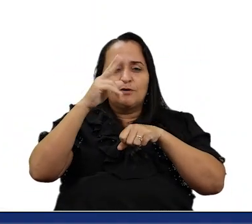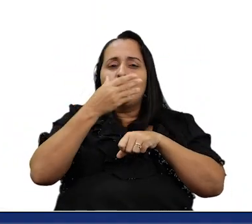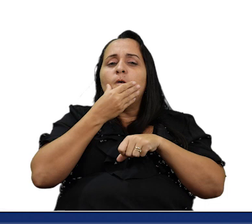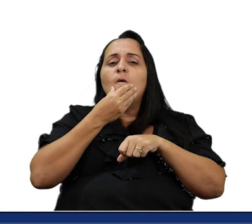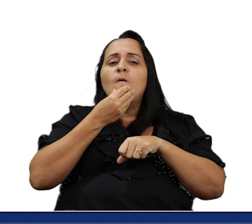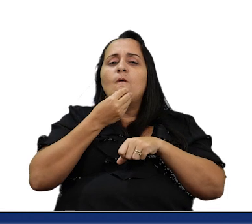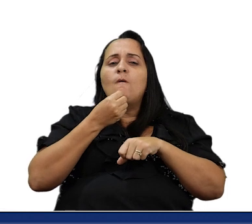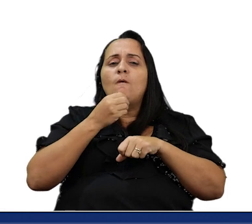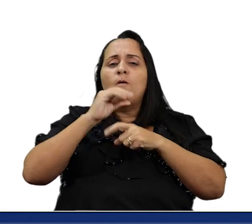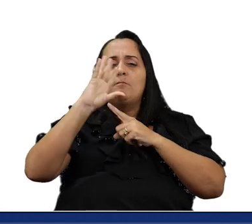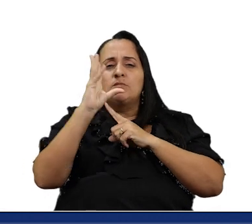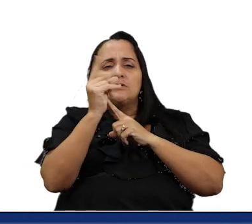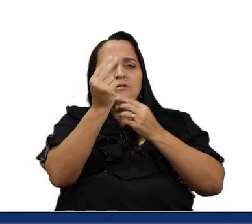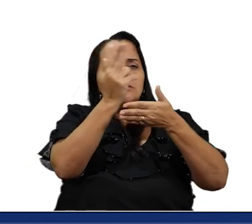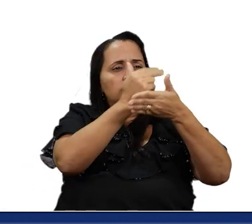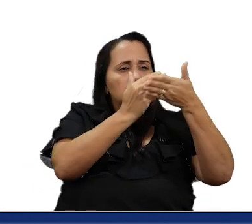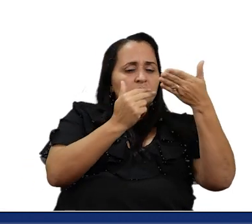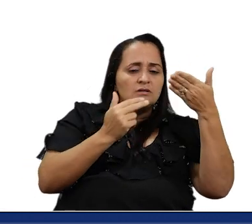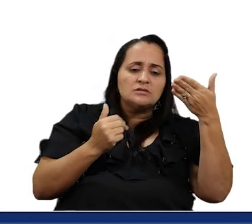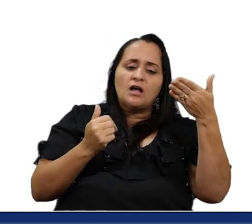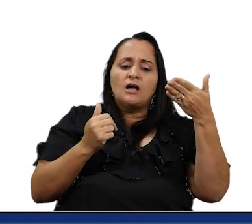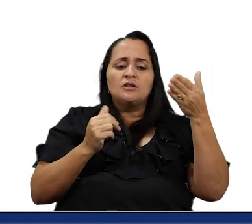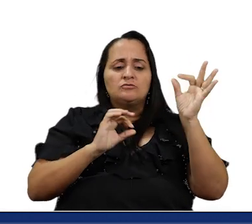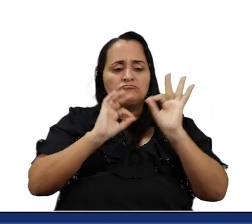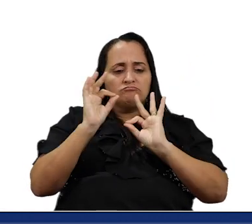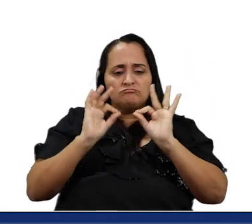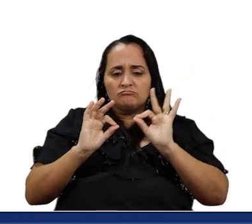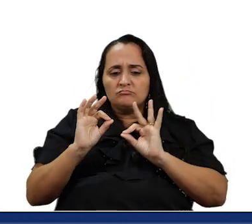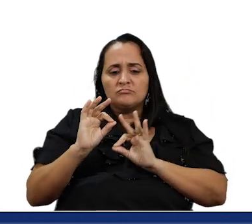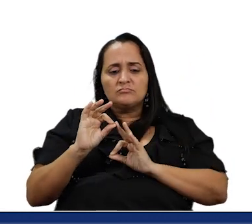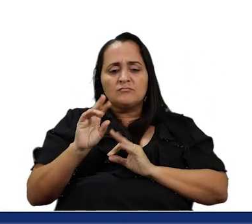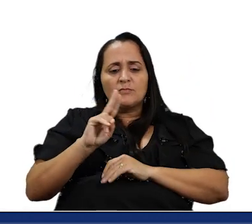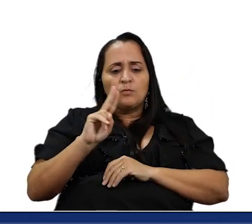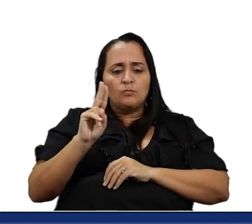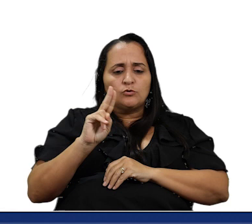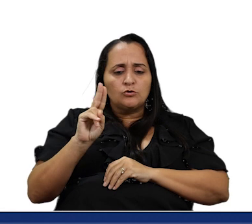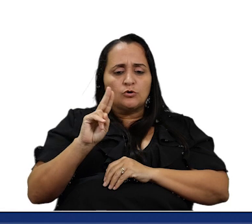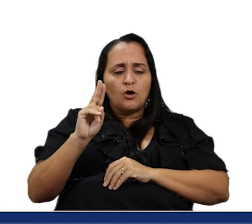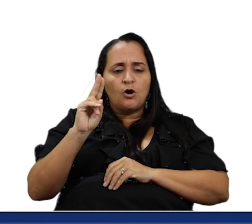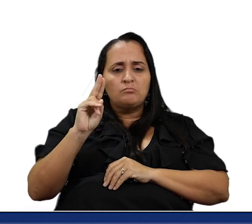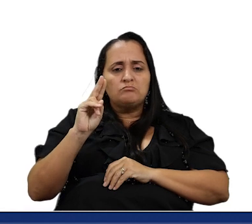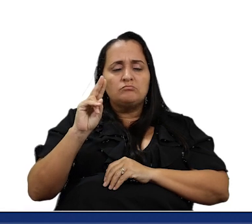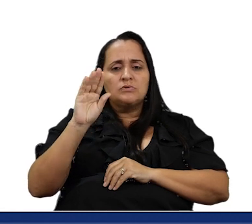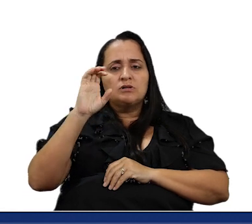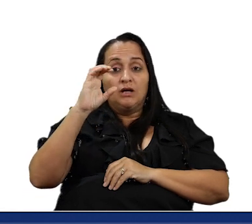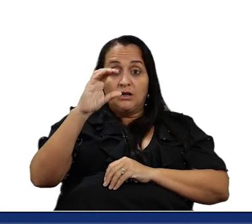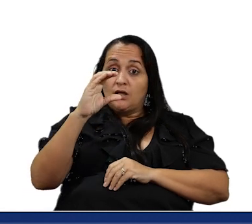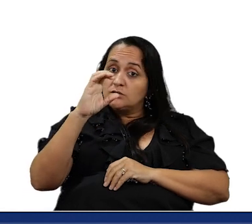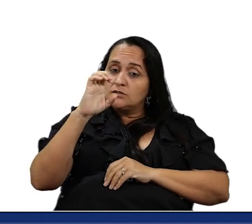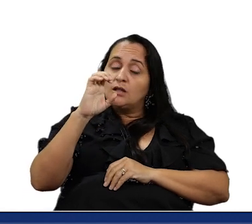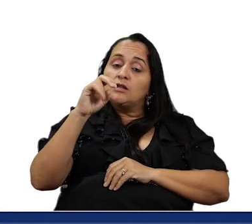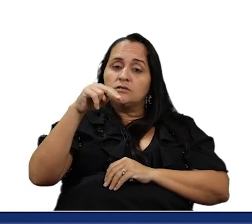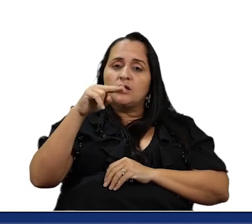gringo Cardia, ou Cardia, não sei pronunciar direito o nome dele. Mas aqui na notícia não está falando de responsável do